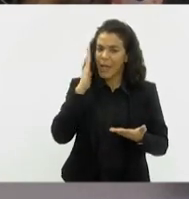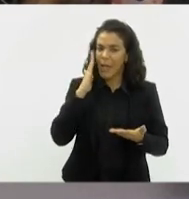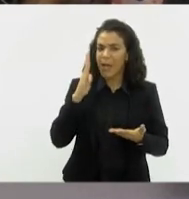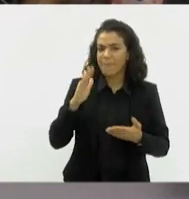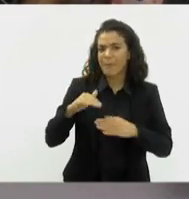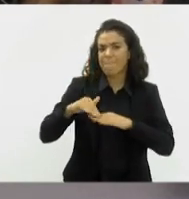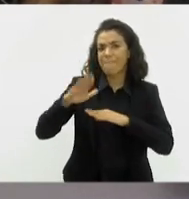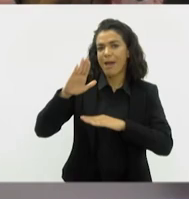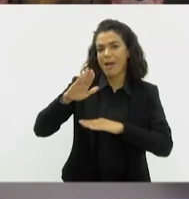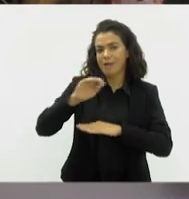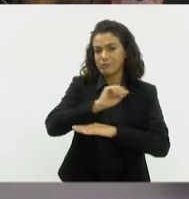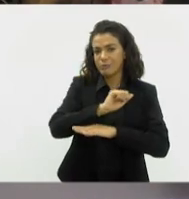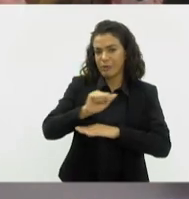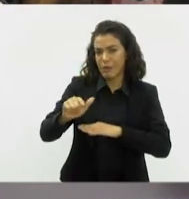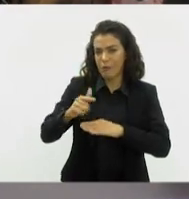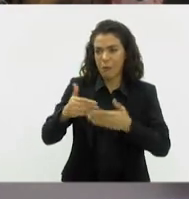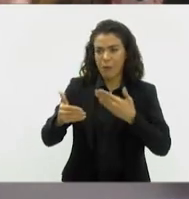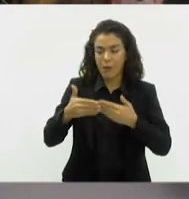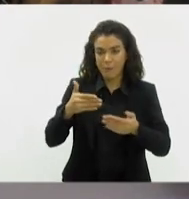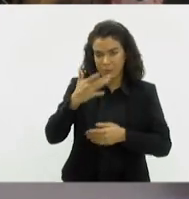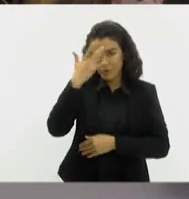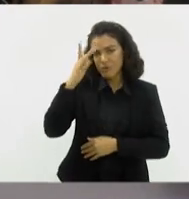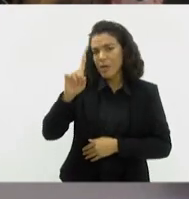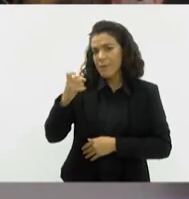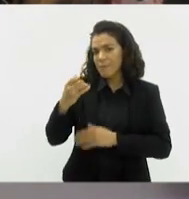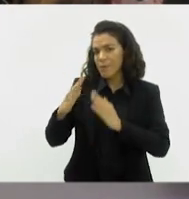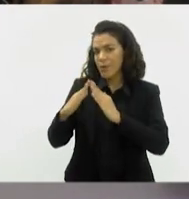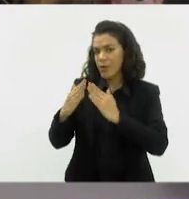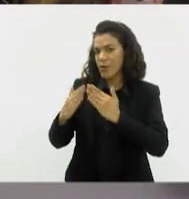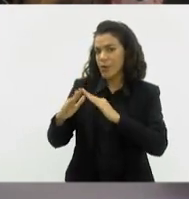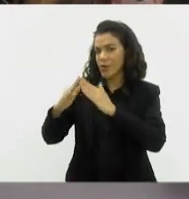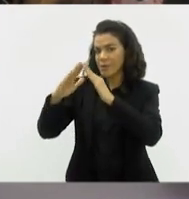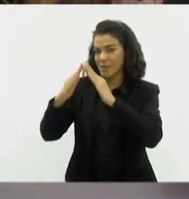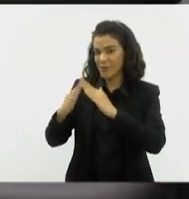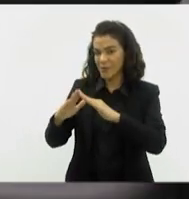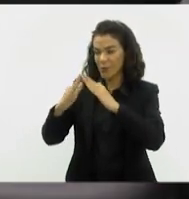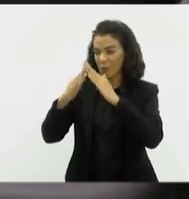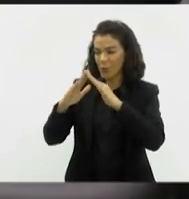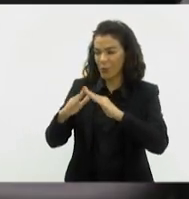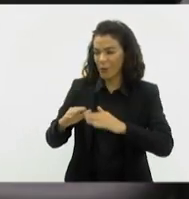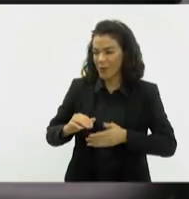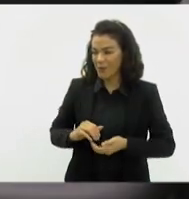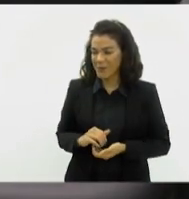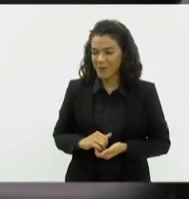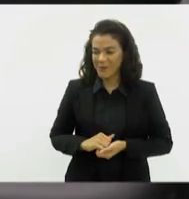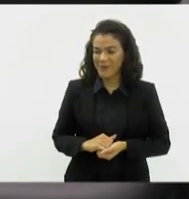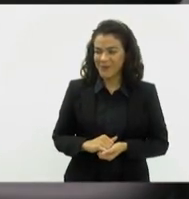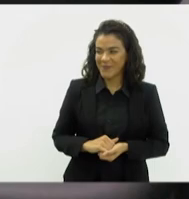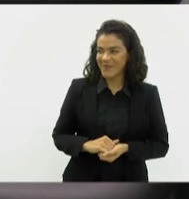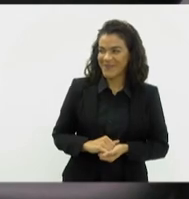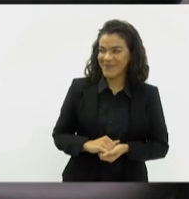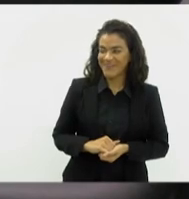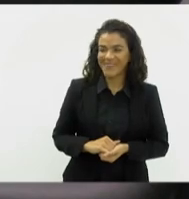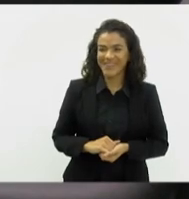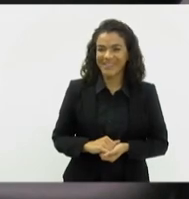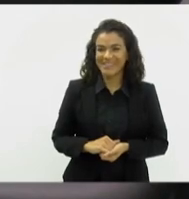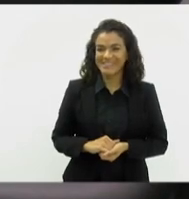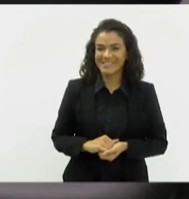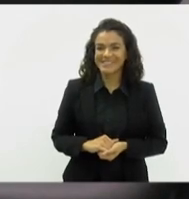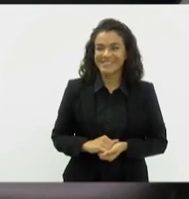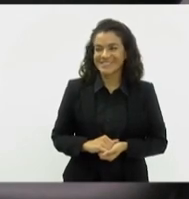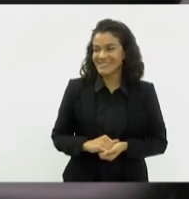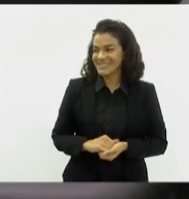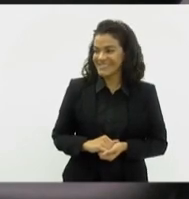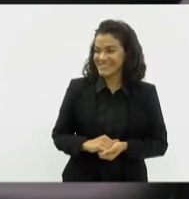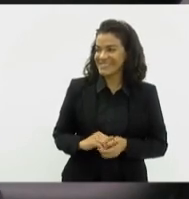aqui, que o senhor já morou em favela, né? Eu estou falando porque conheço, já fiz trabalho em favela. A vagabundagem não alivia para ninguém.